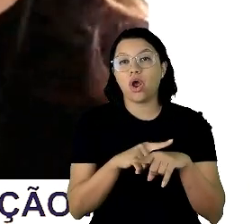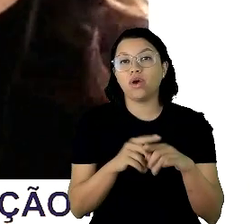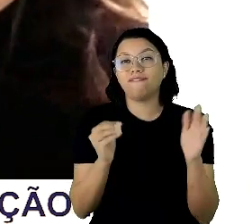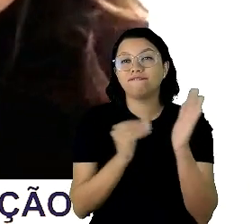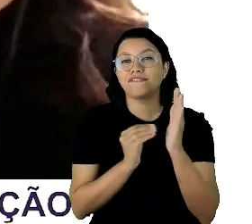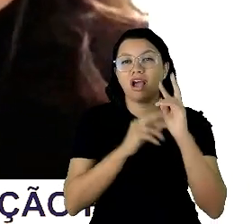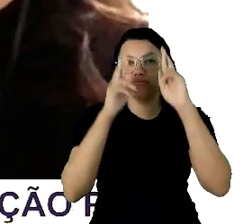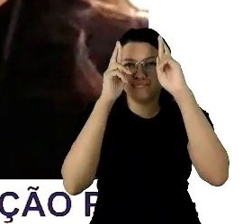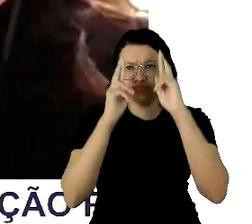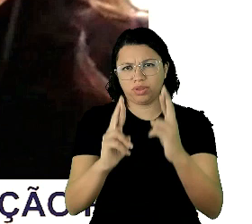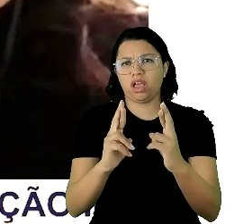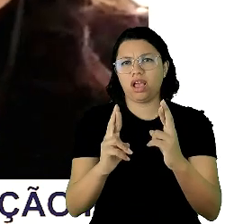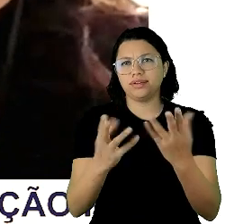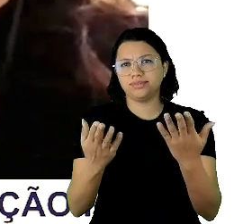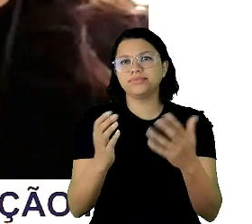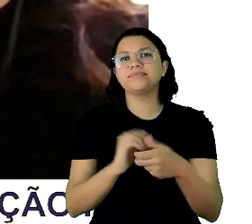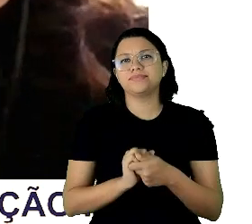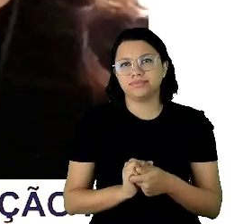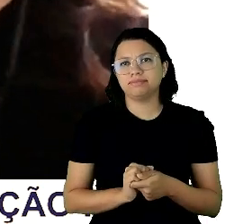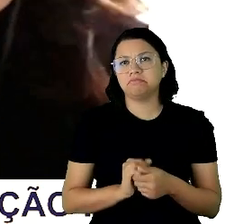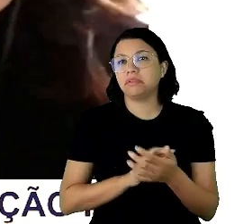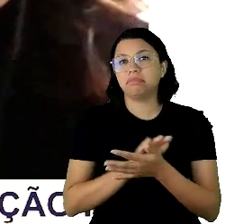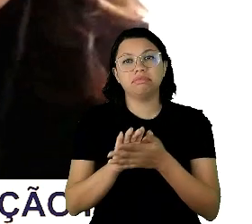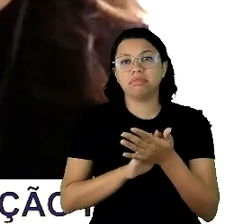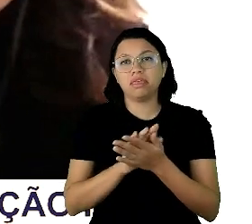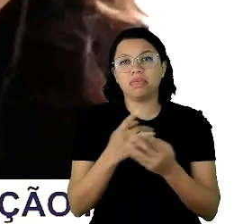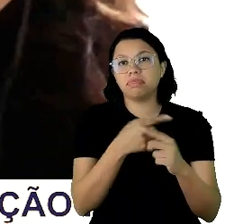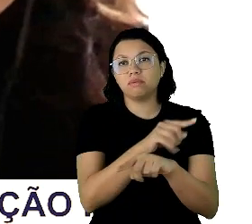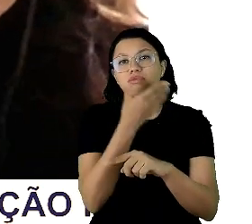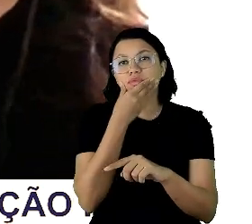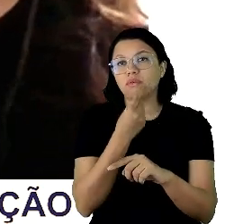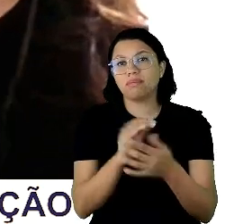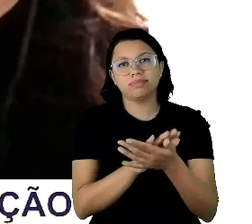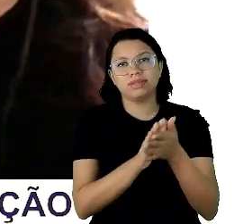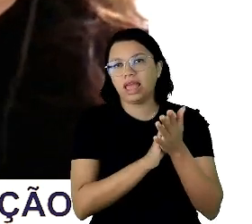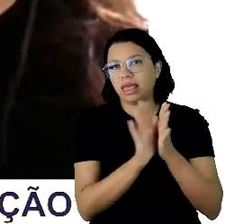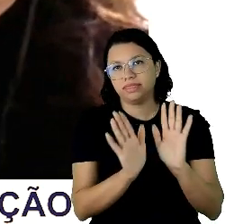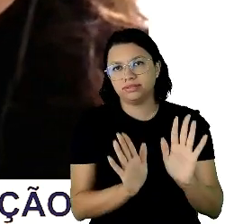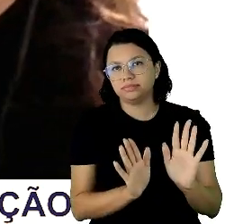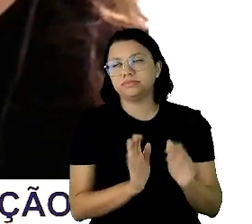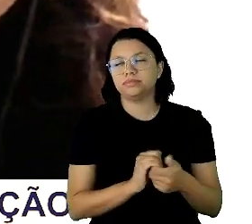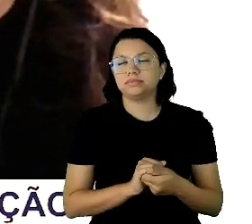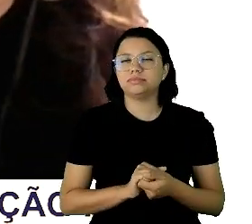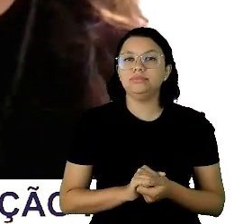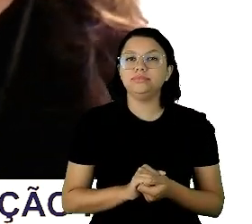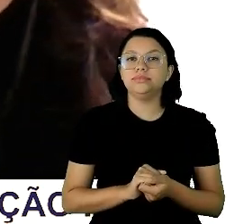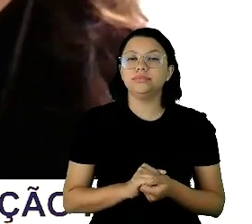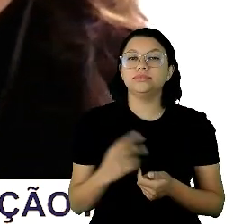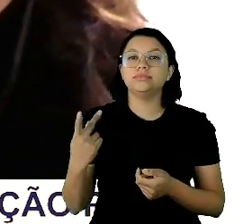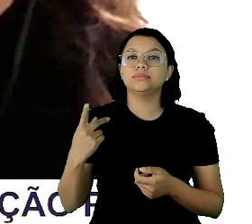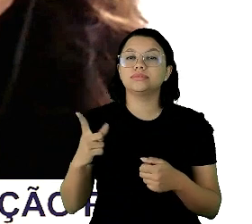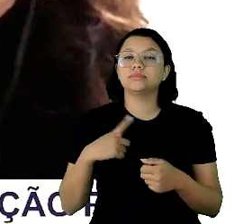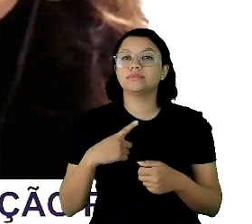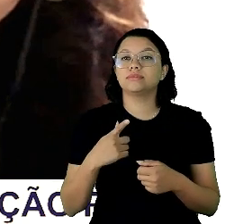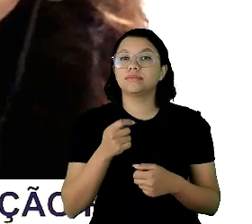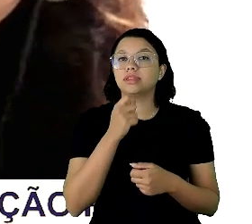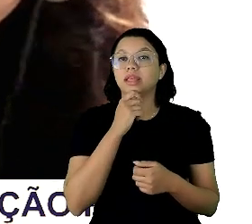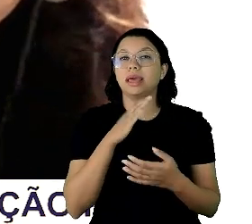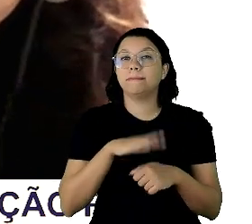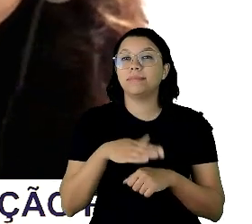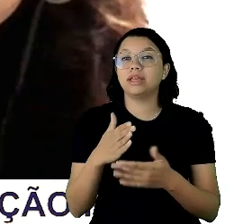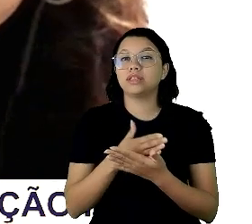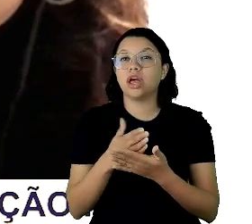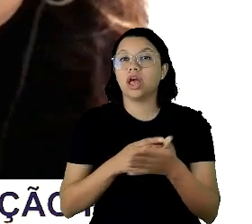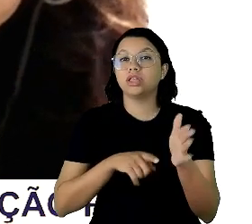nada contra o homem, né? Em absoluto. Nós temos ainda mais algumas perguntinhas aqui e